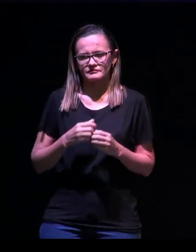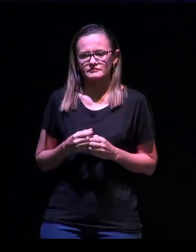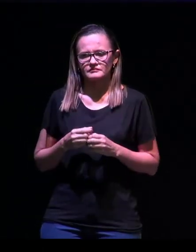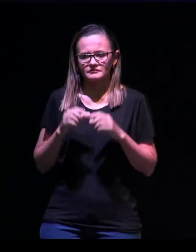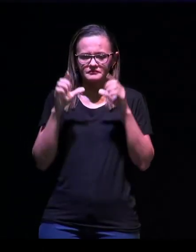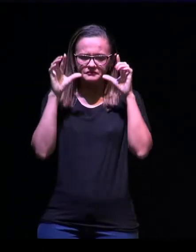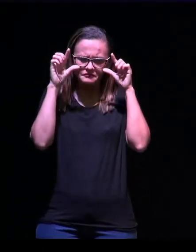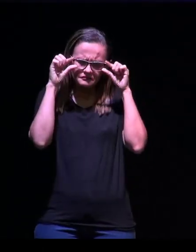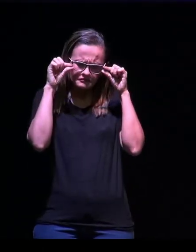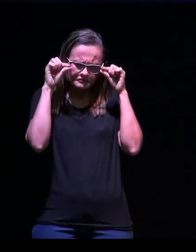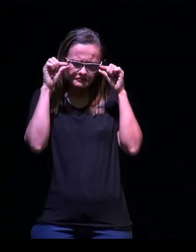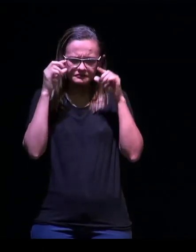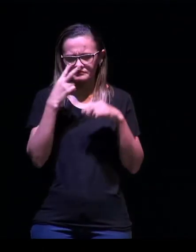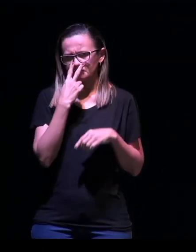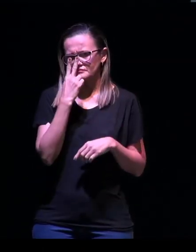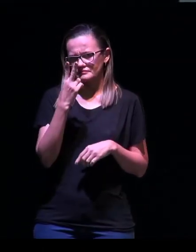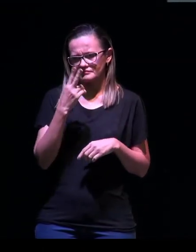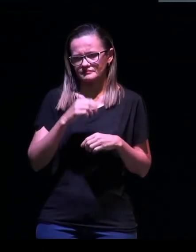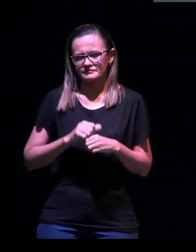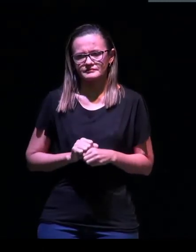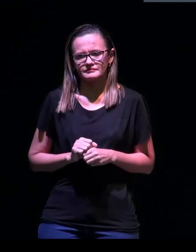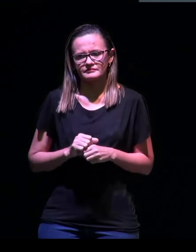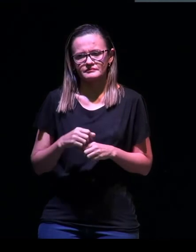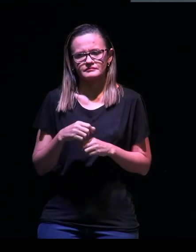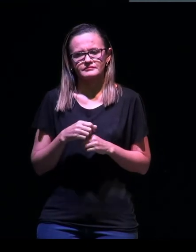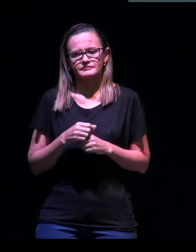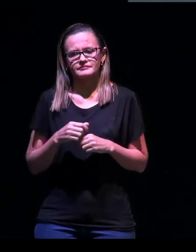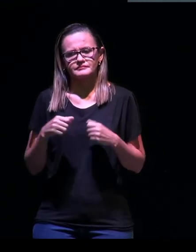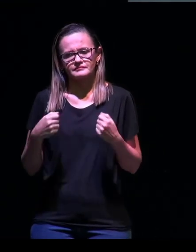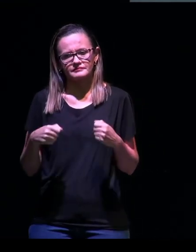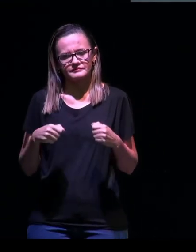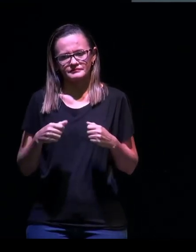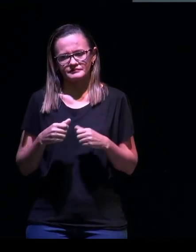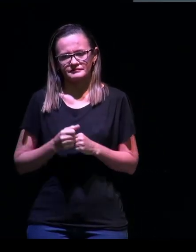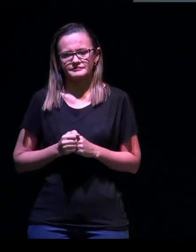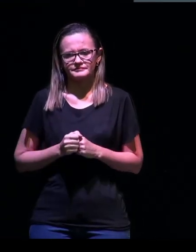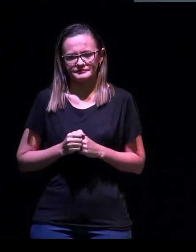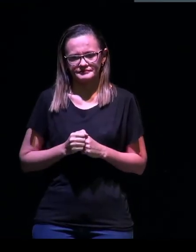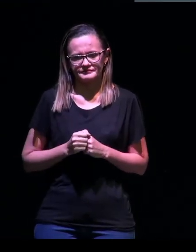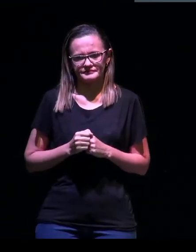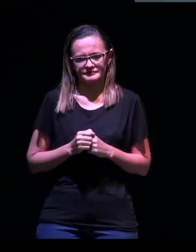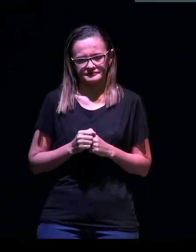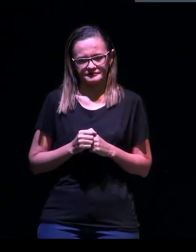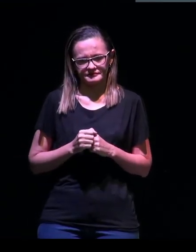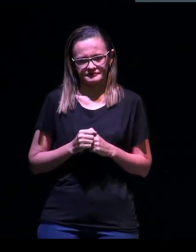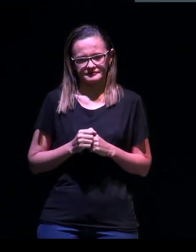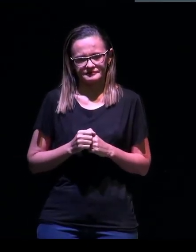ouviu falar? Relógio do Apocalipse, tem aí?